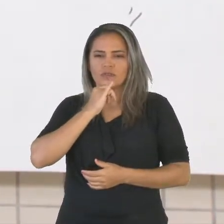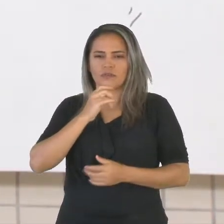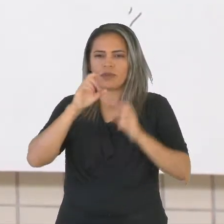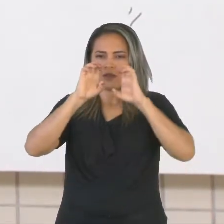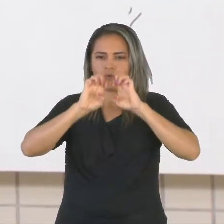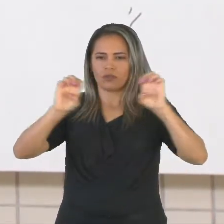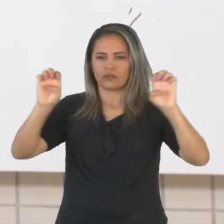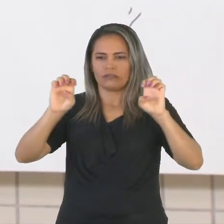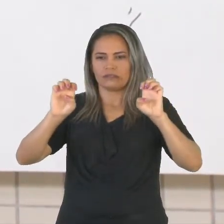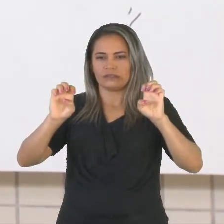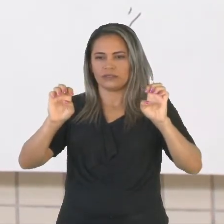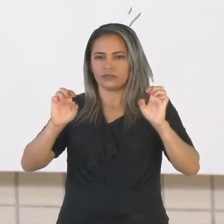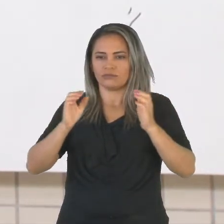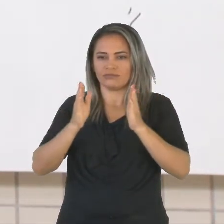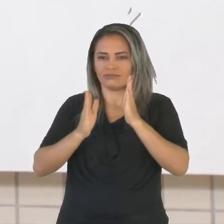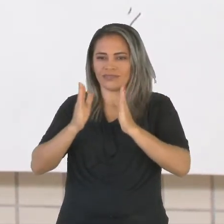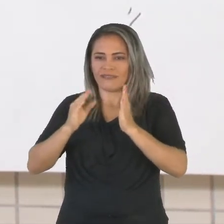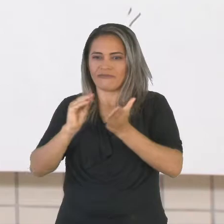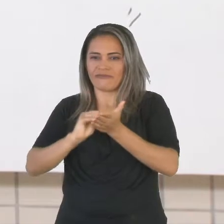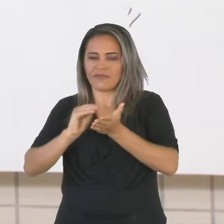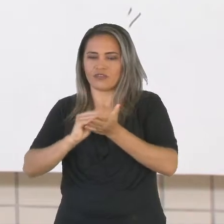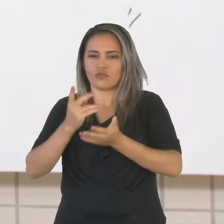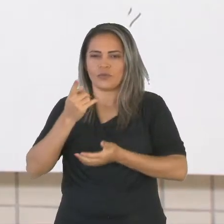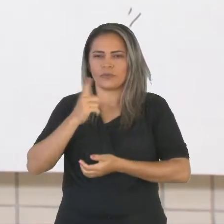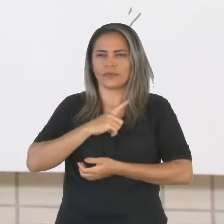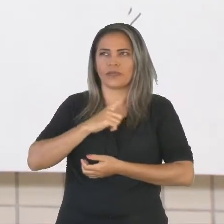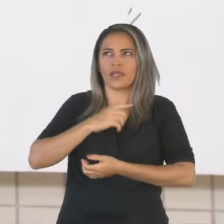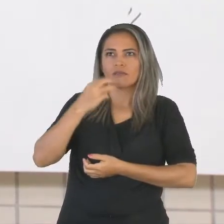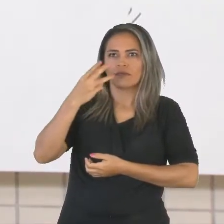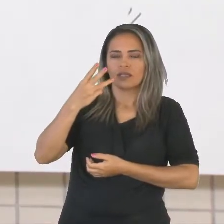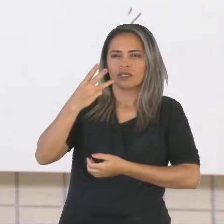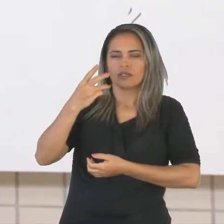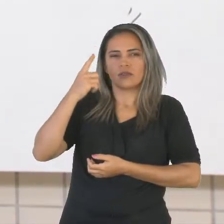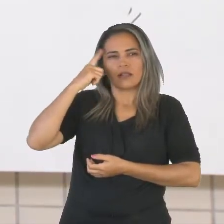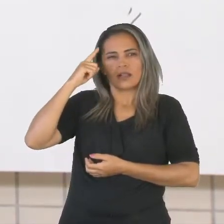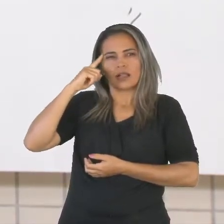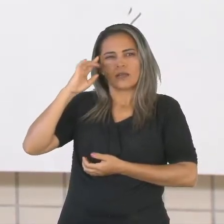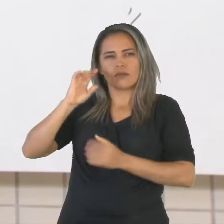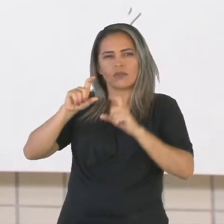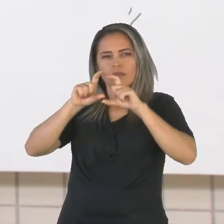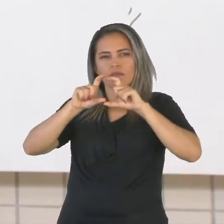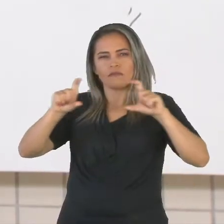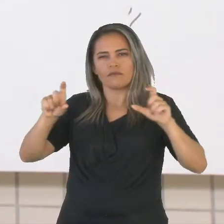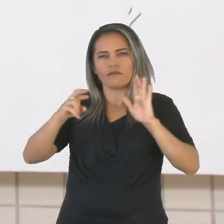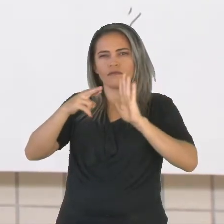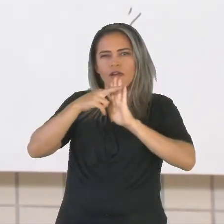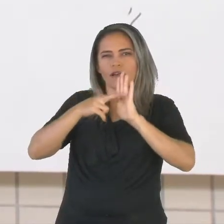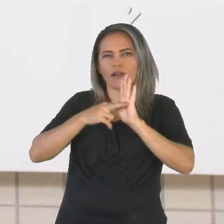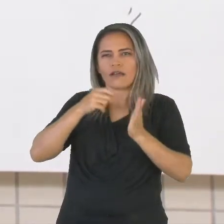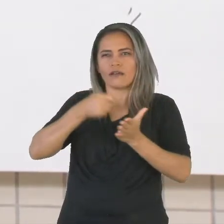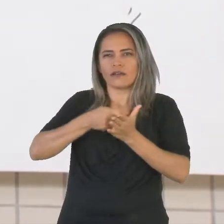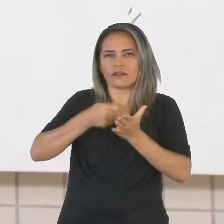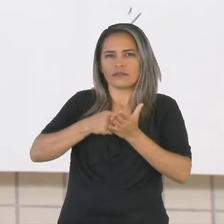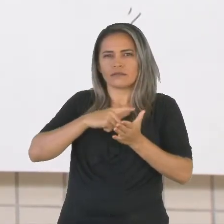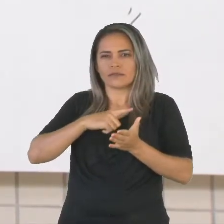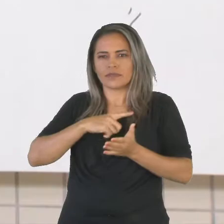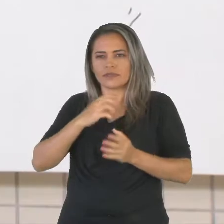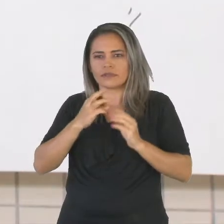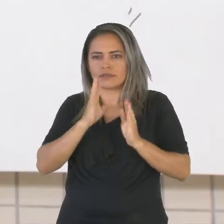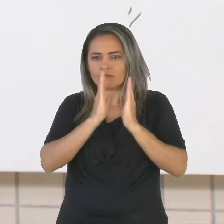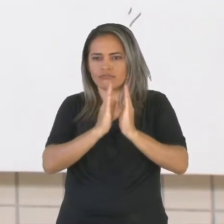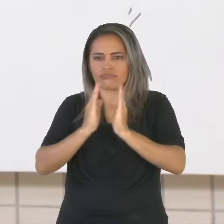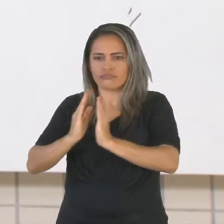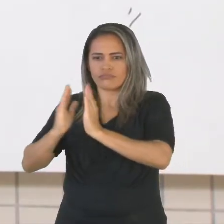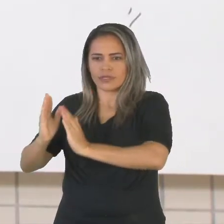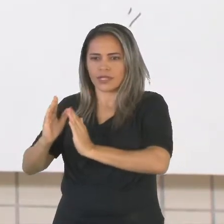ver? Eu só tenho dois termos. Eu me lembro que na forma original eu preciso ter 3 termos na forma completa. Eu já sei que está faltando um. Porém,